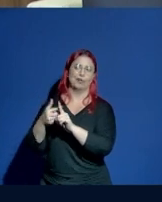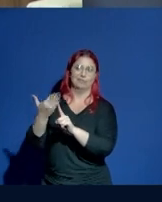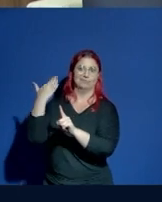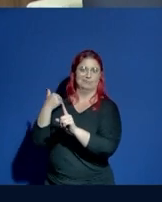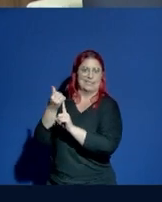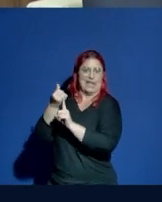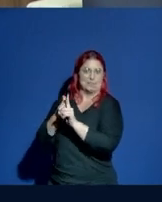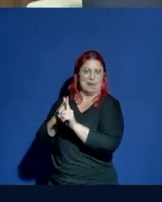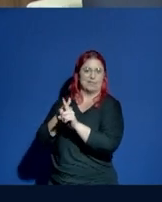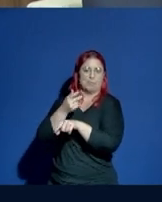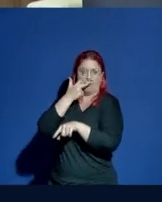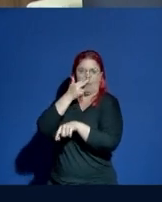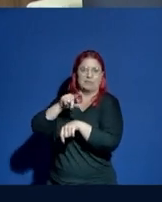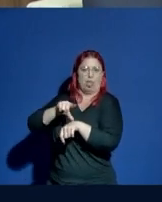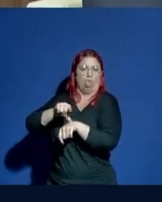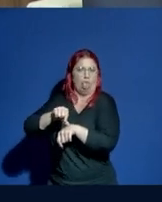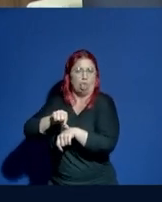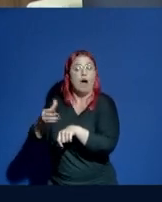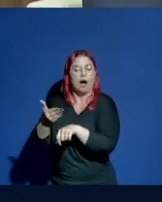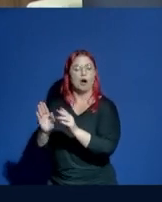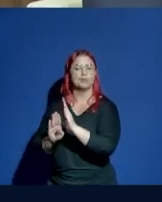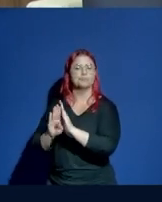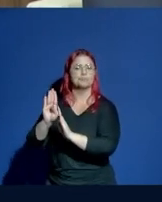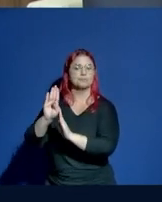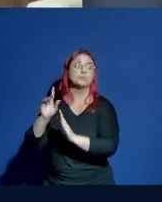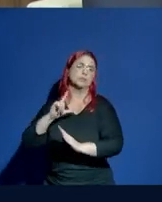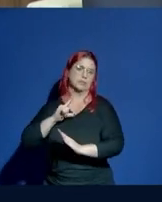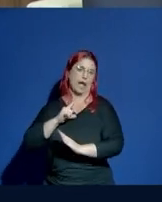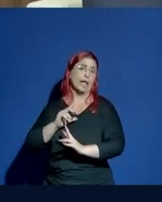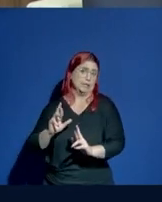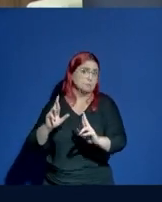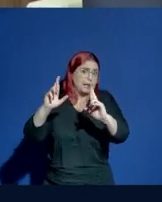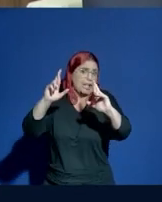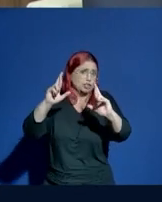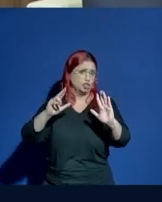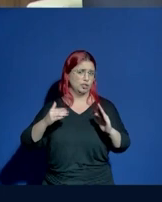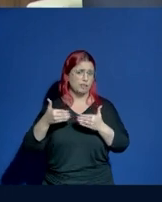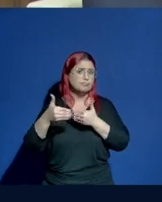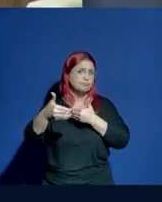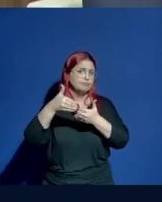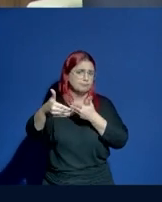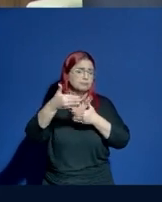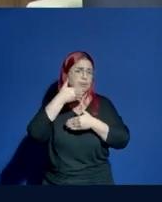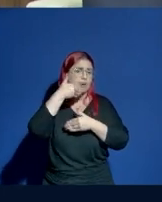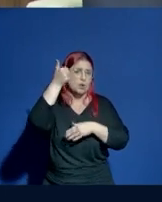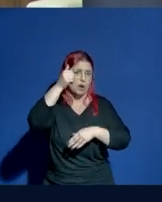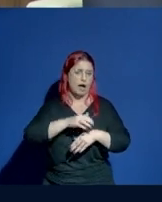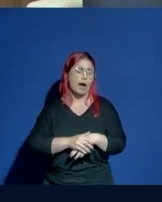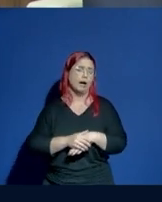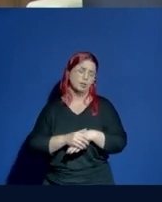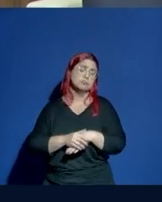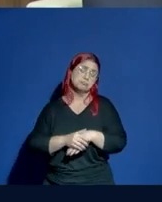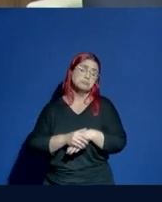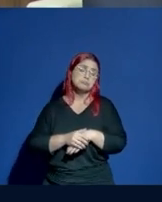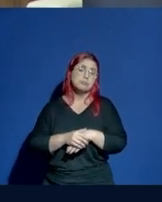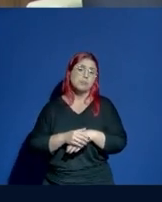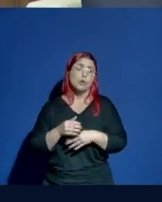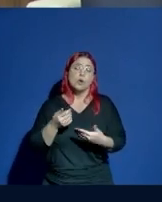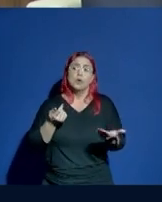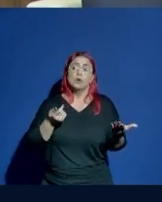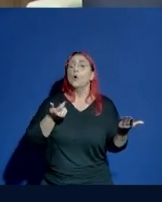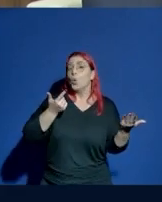ano então eles estão promissores está dentro da nossas expectativas estamos conseguindo